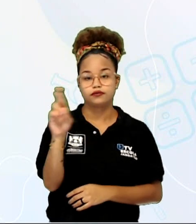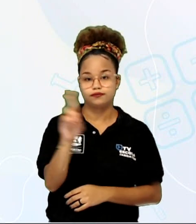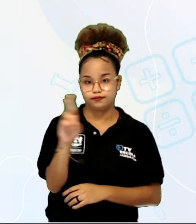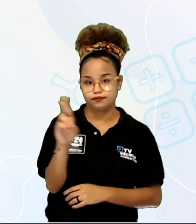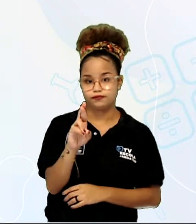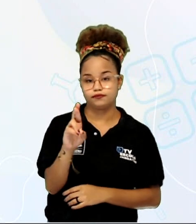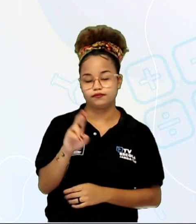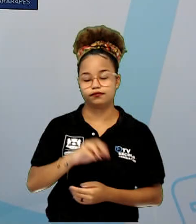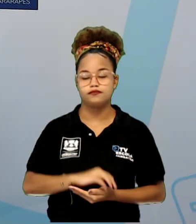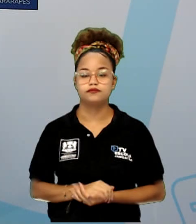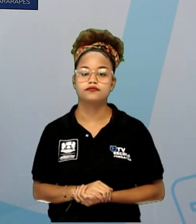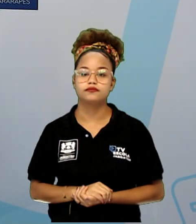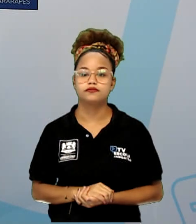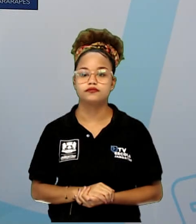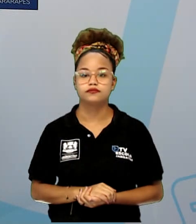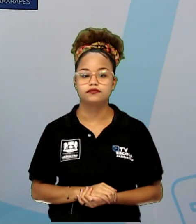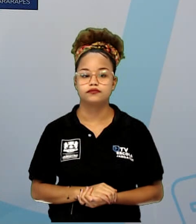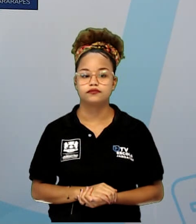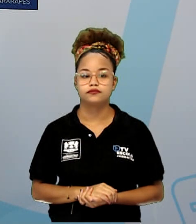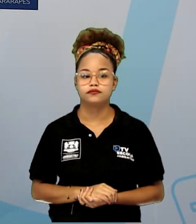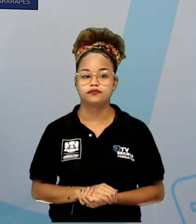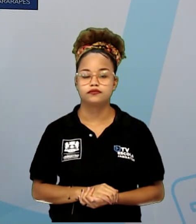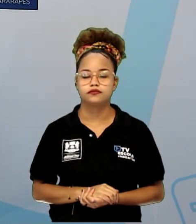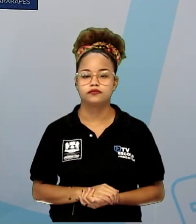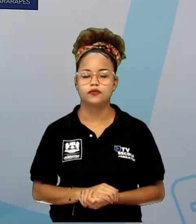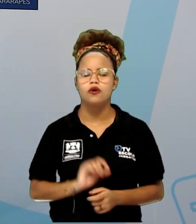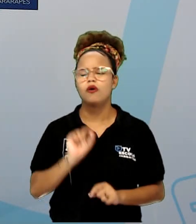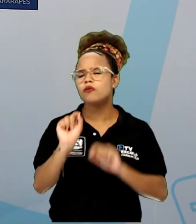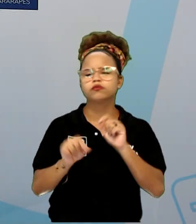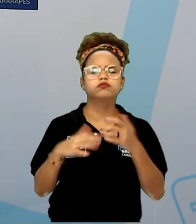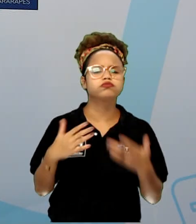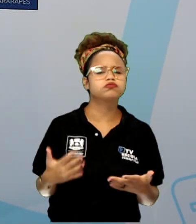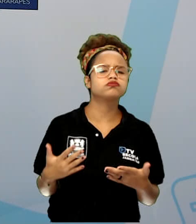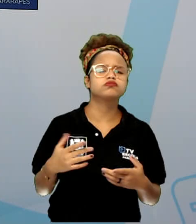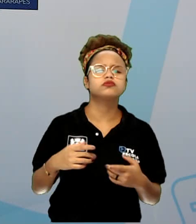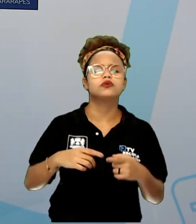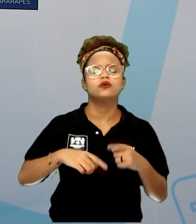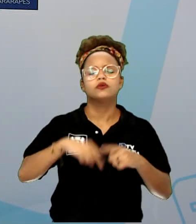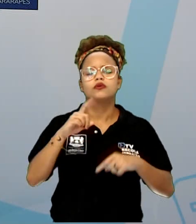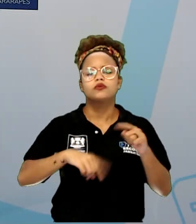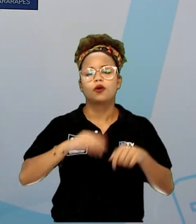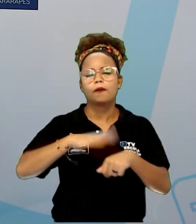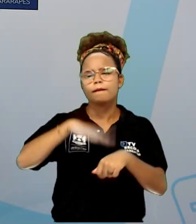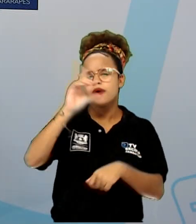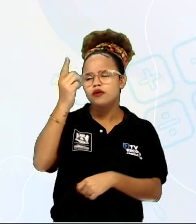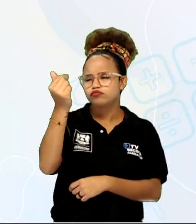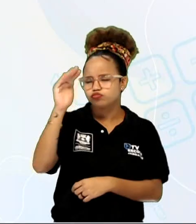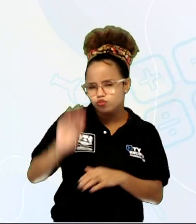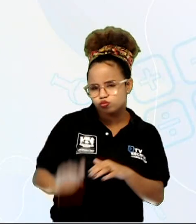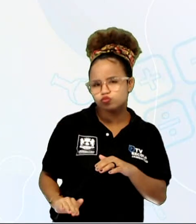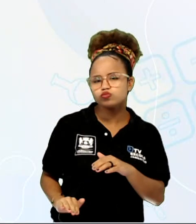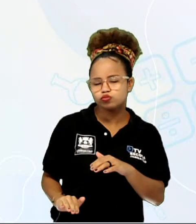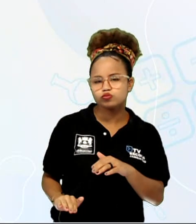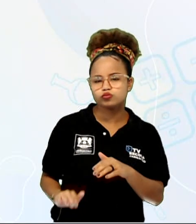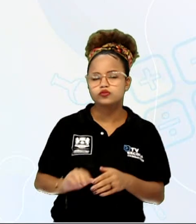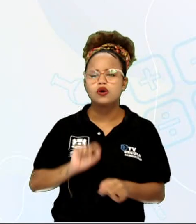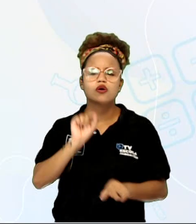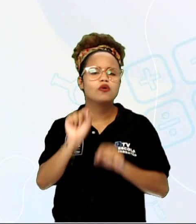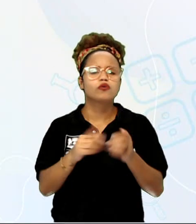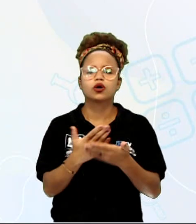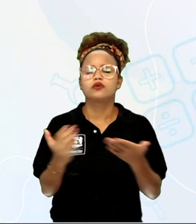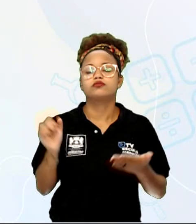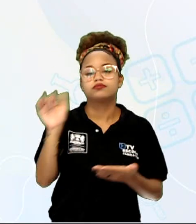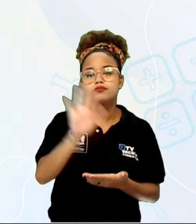R$ 70, tá certo? E qual desses objetos aqui é o mais barato? Qual desses aí é o